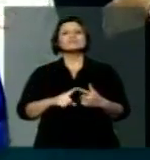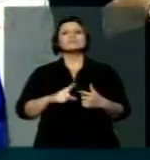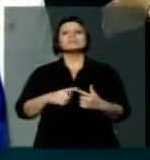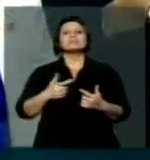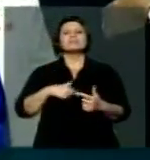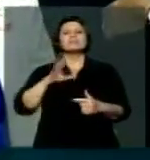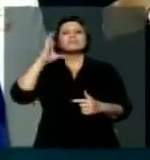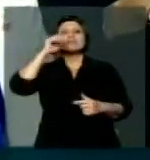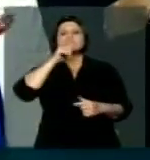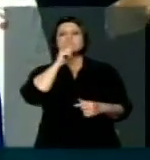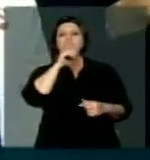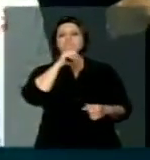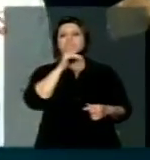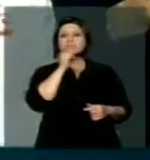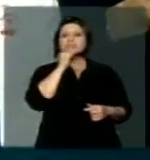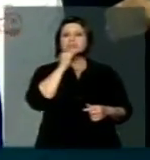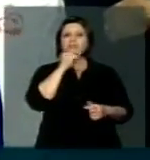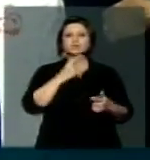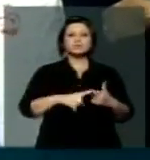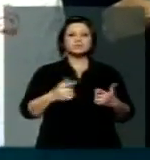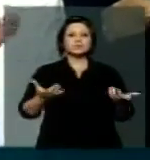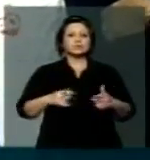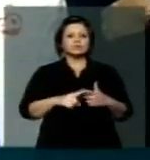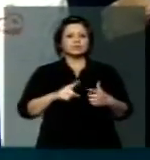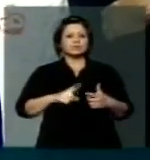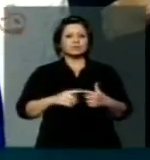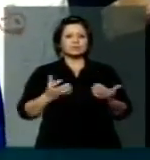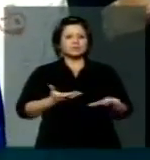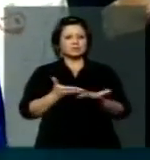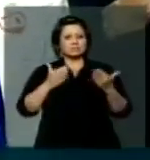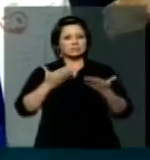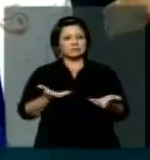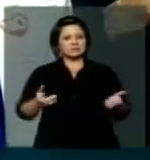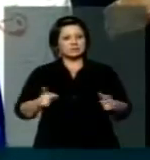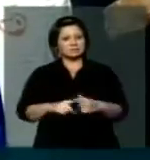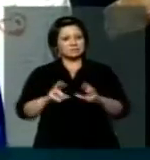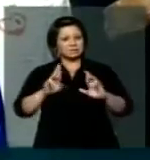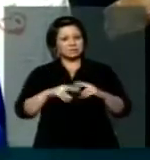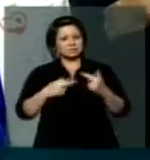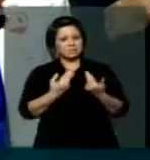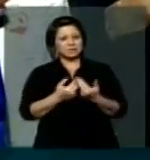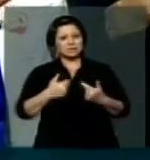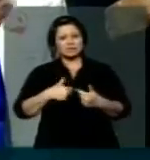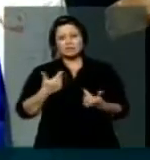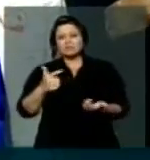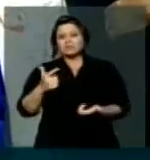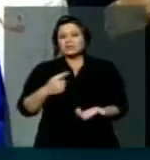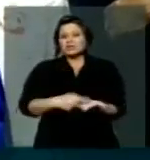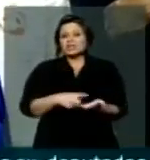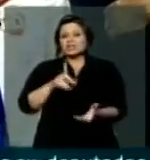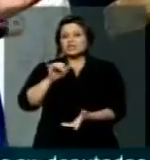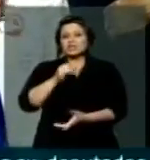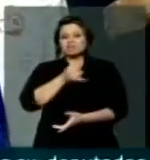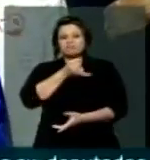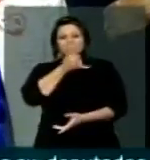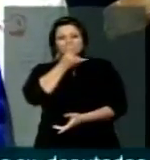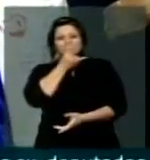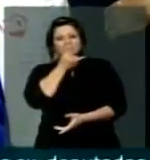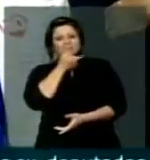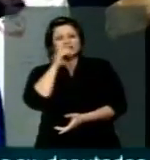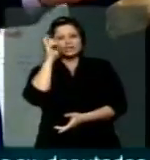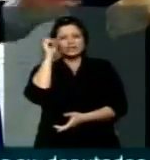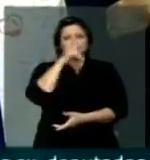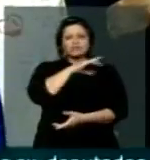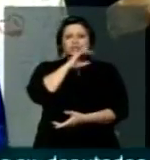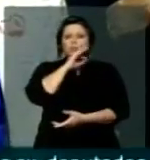colegas deputados, deputadas, a quem agradecemos pelo prestígio nessa sessão, não havia agenda triste ou difícil ou